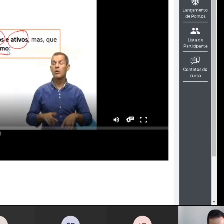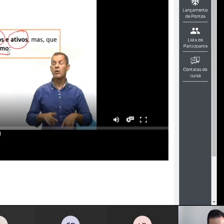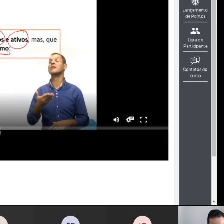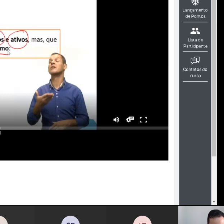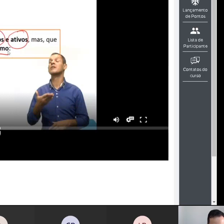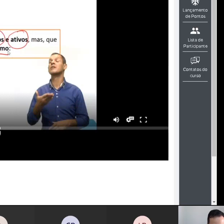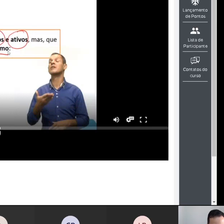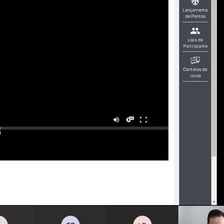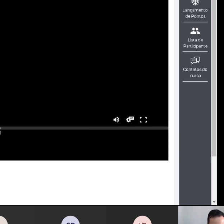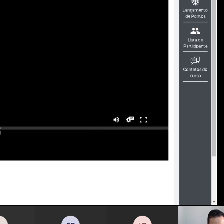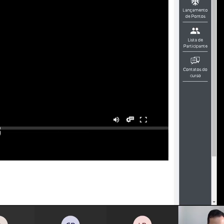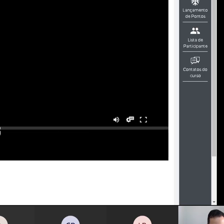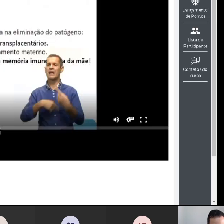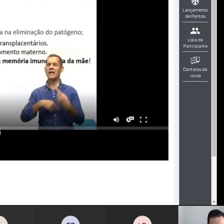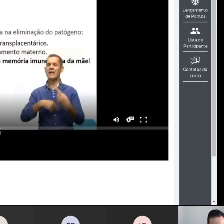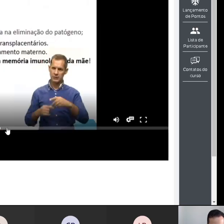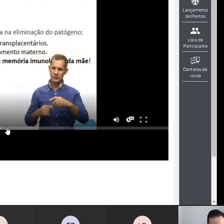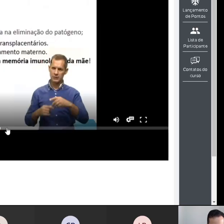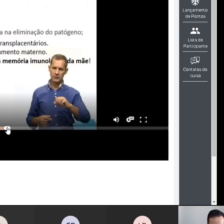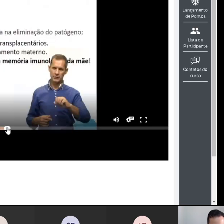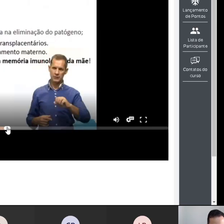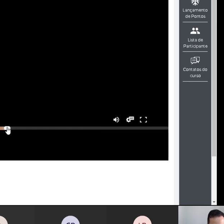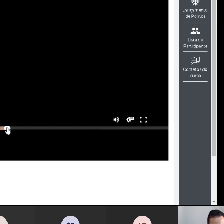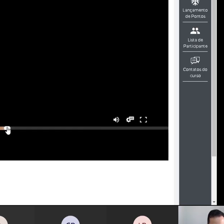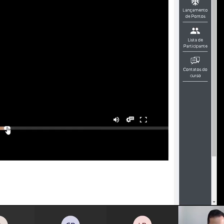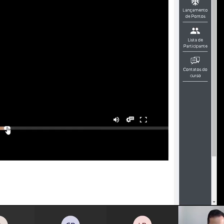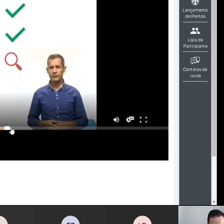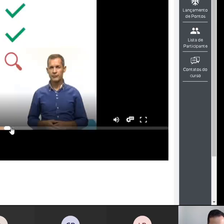ou seja, do minuto 43.